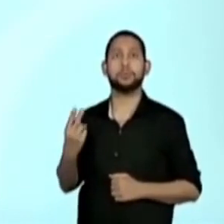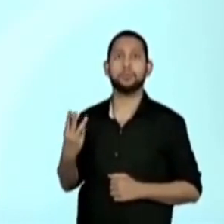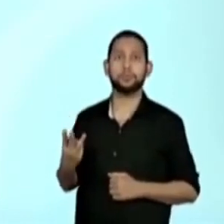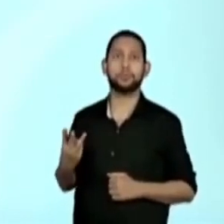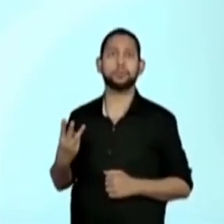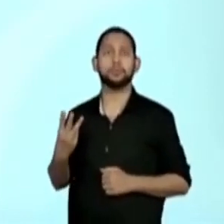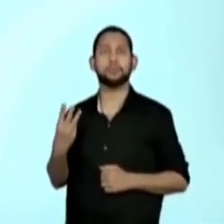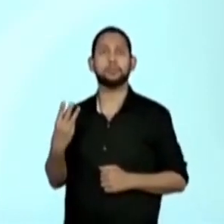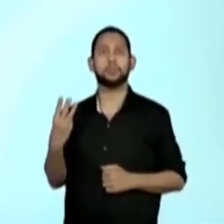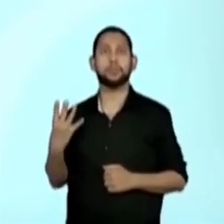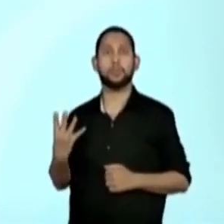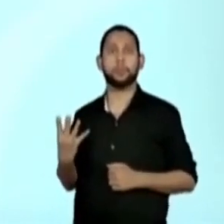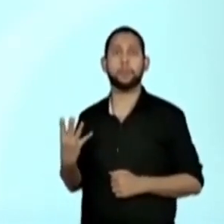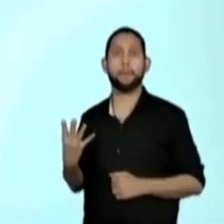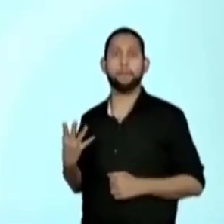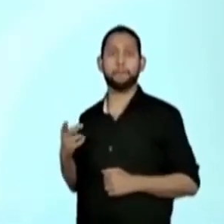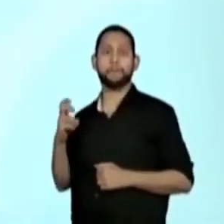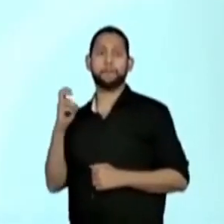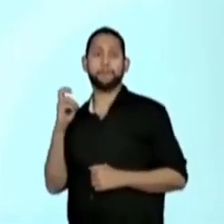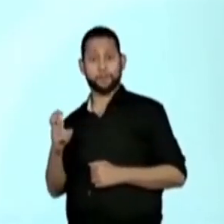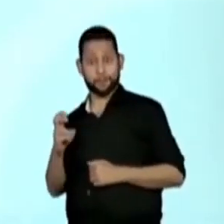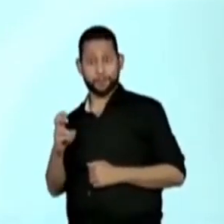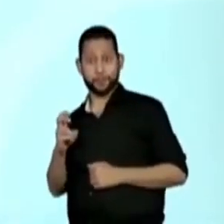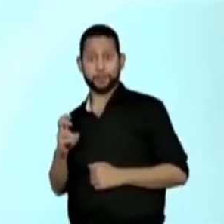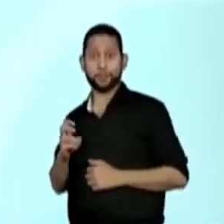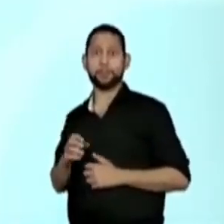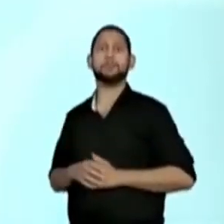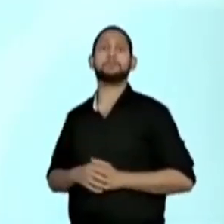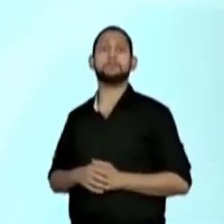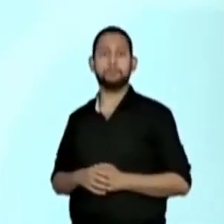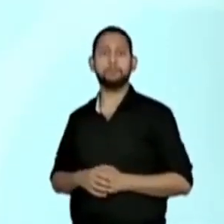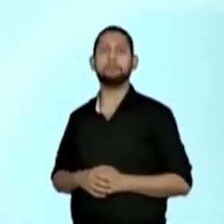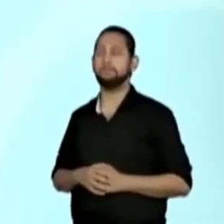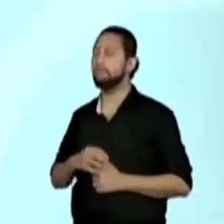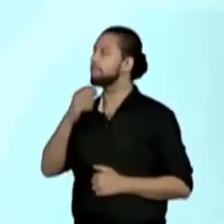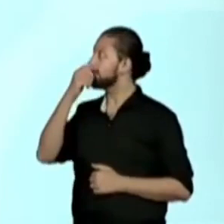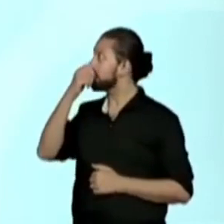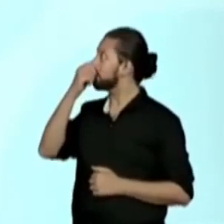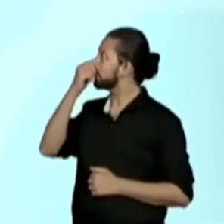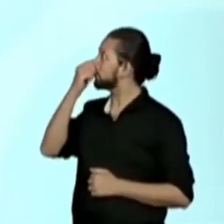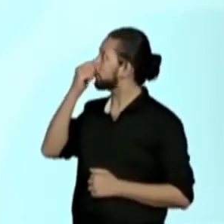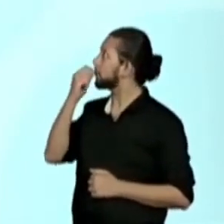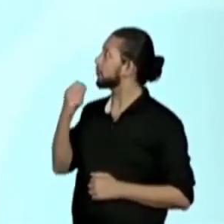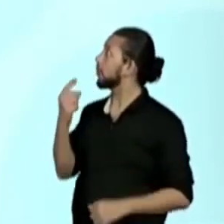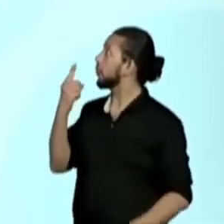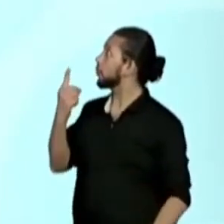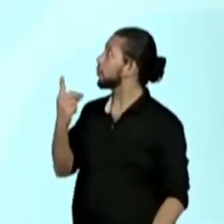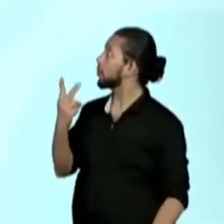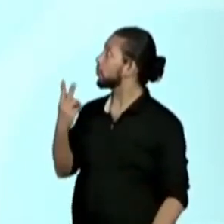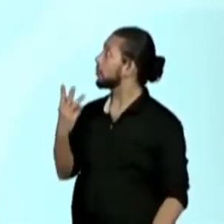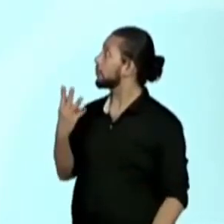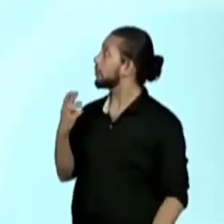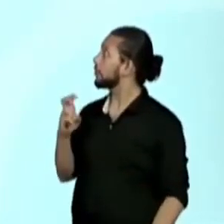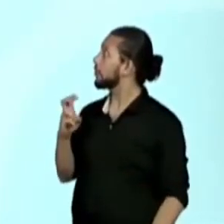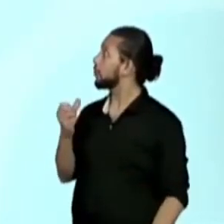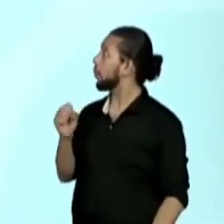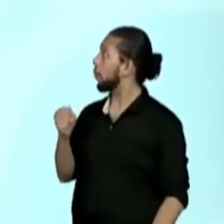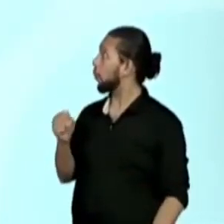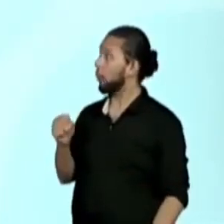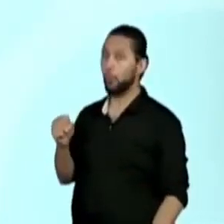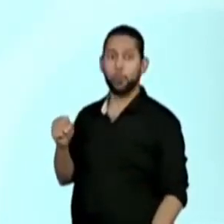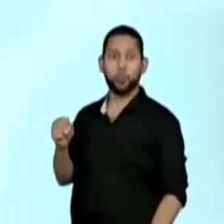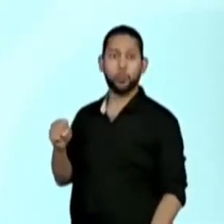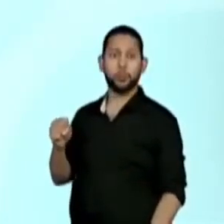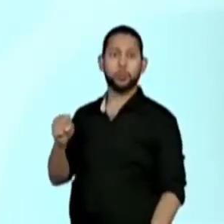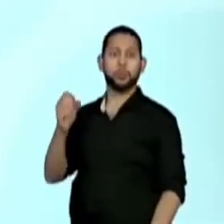2 3 4 5 Então eu tenho o número oit na vertical e tem